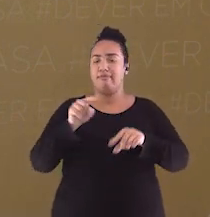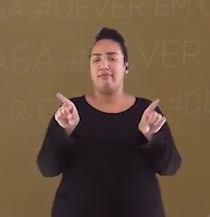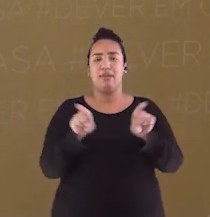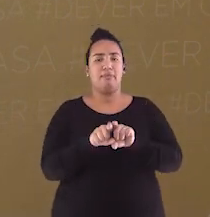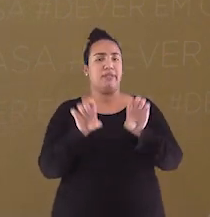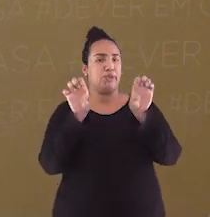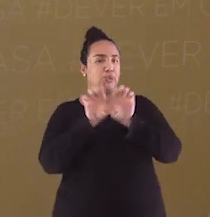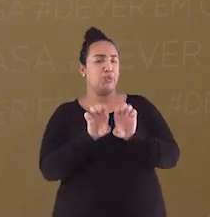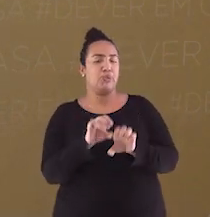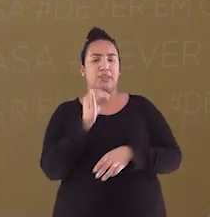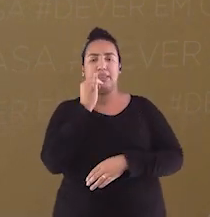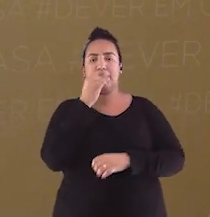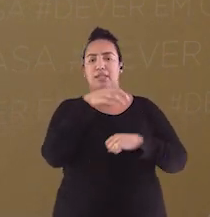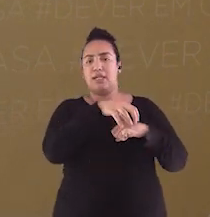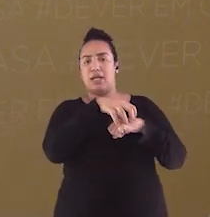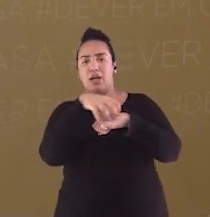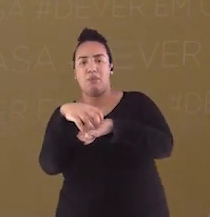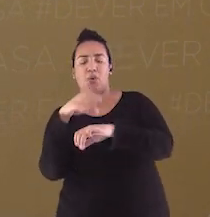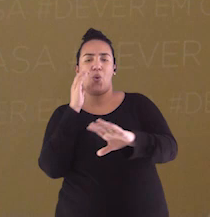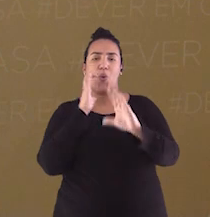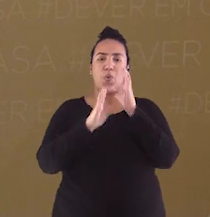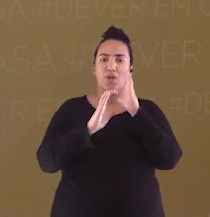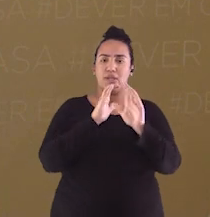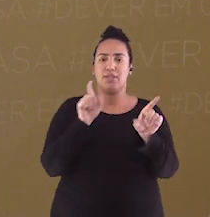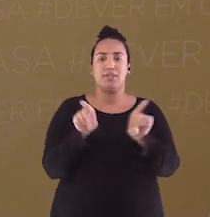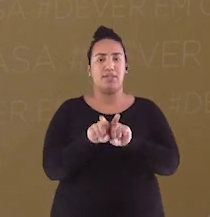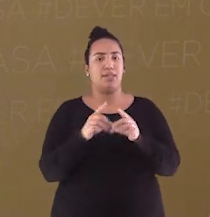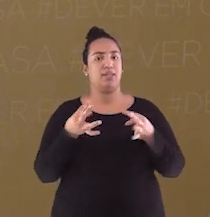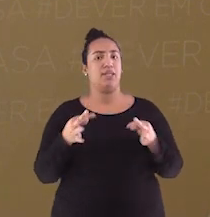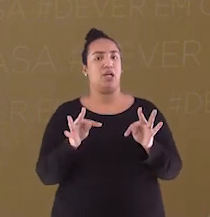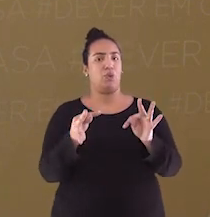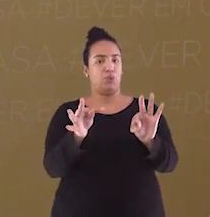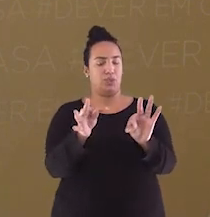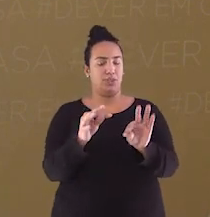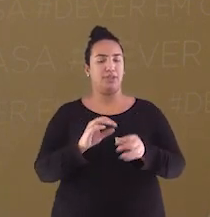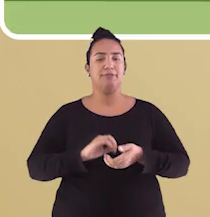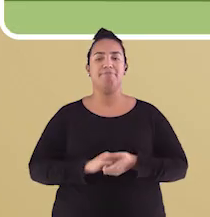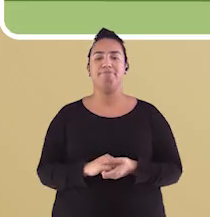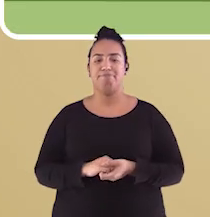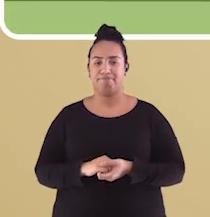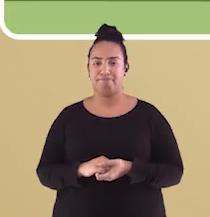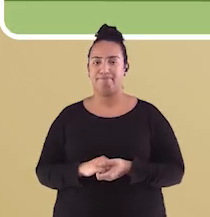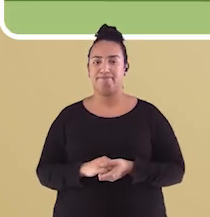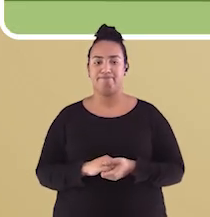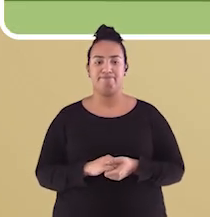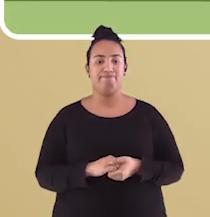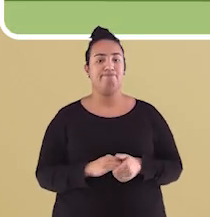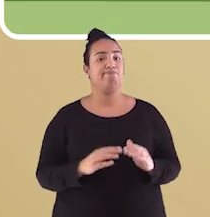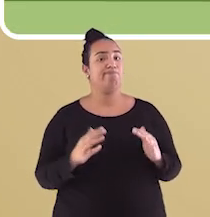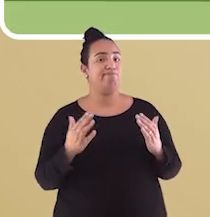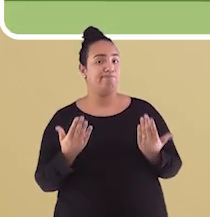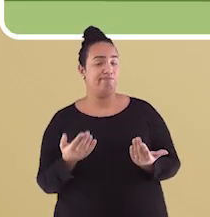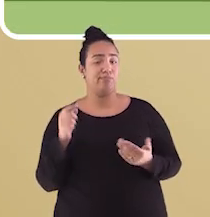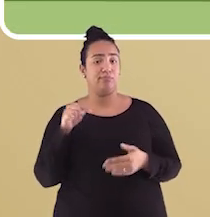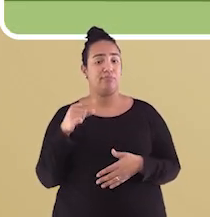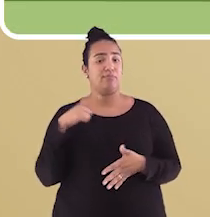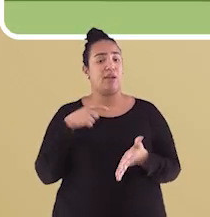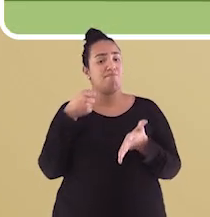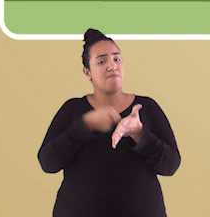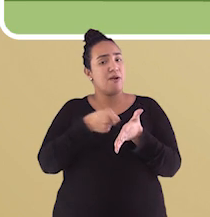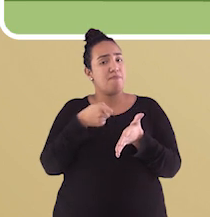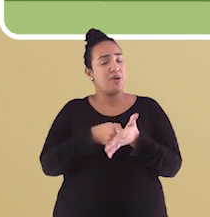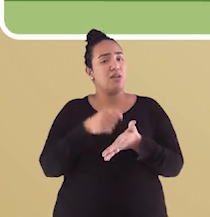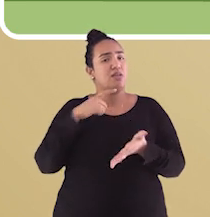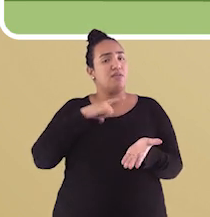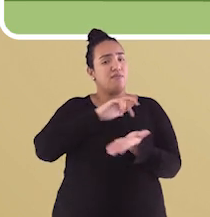para transporte, comunicação e tecnologias mais avançadas. Devido a essas exigências,